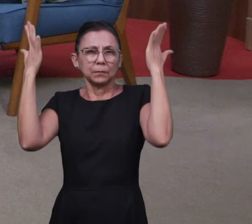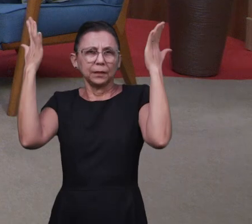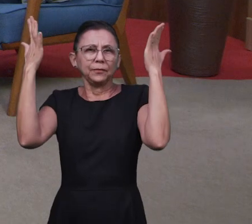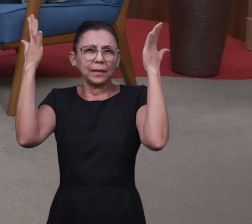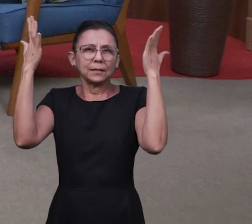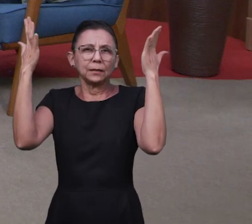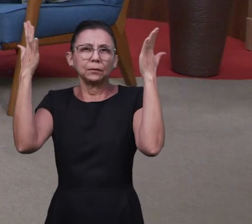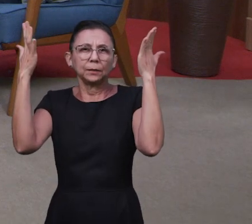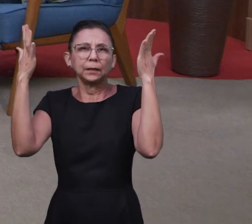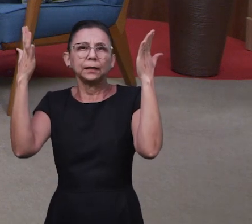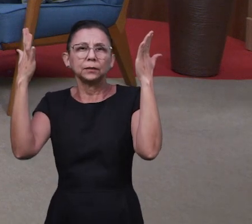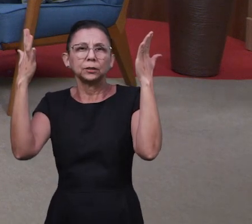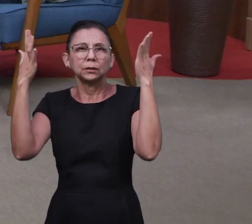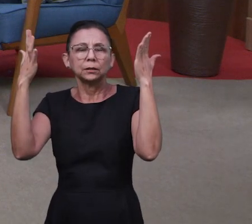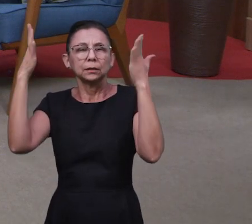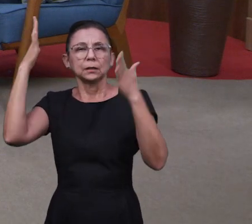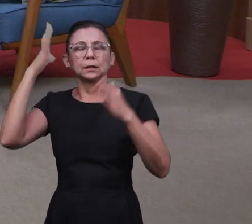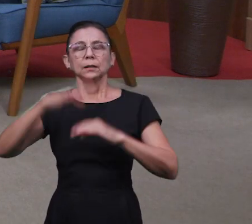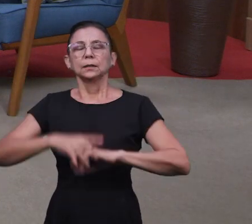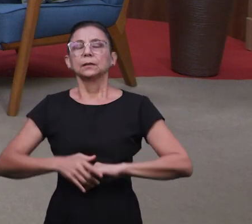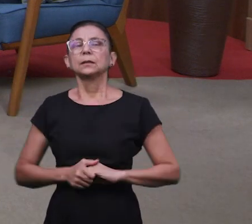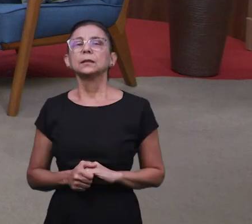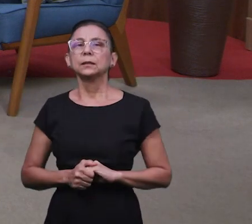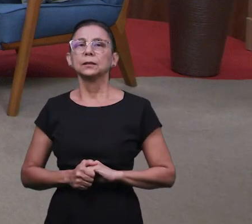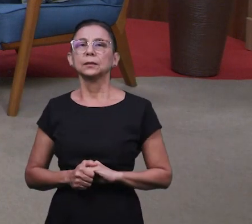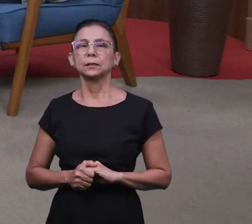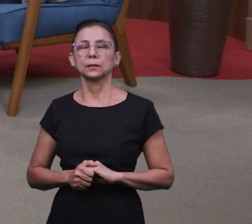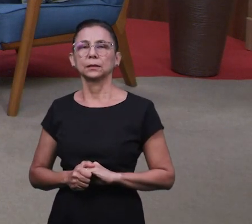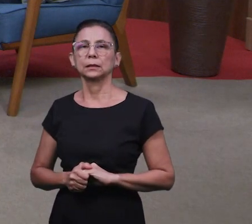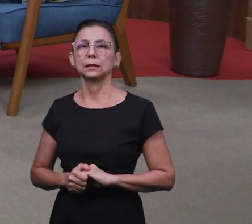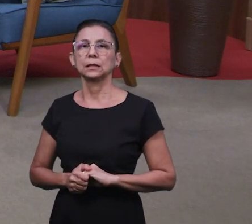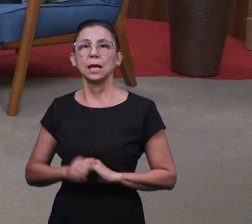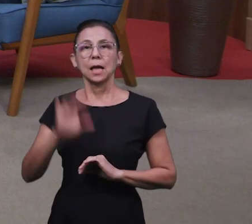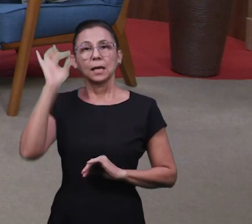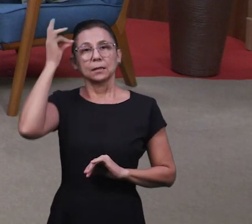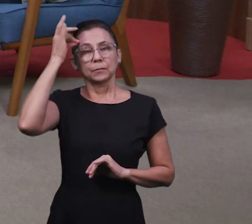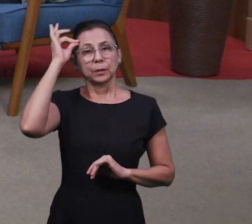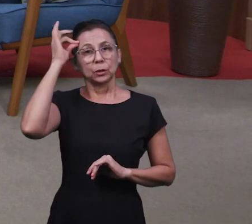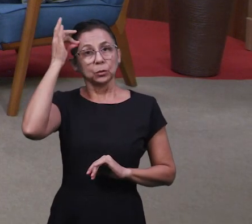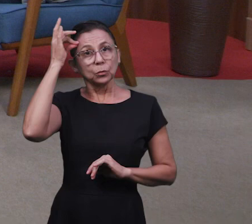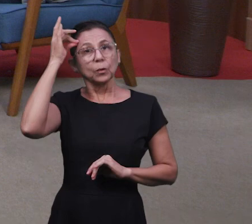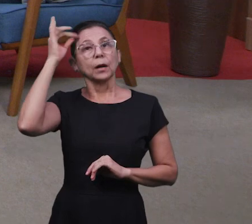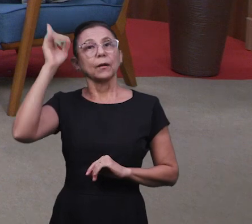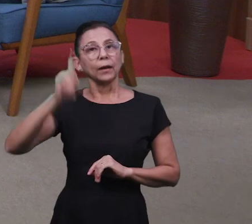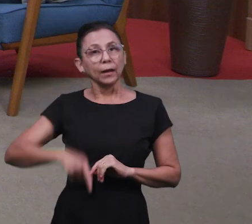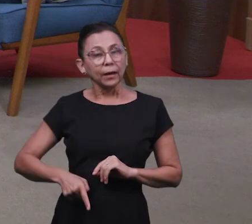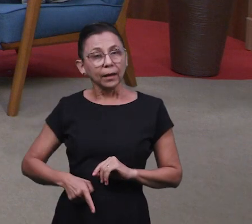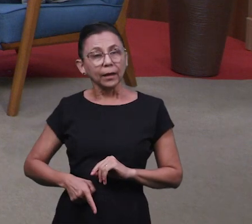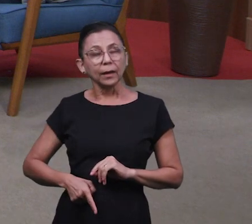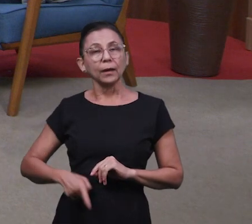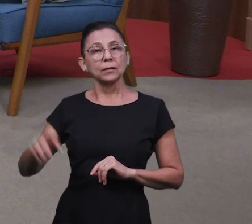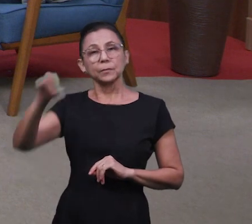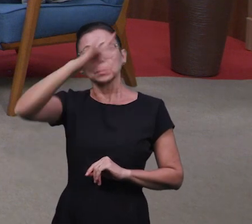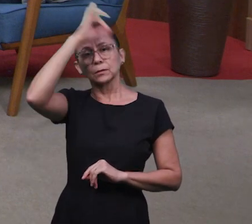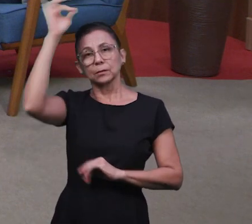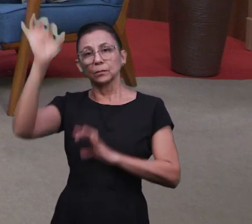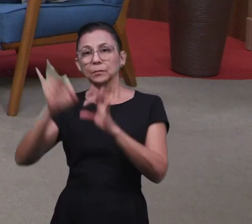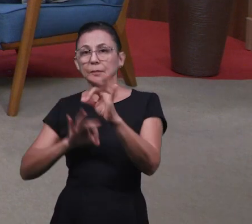pelo Espírito Santo, é exatamente o preparo para que a igreja suba